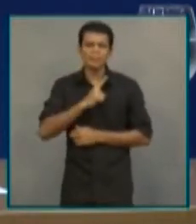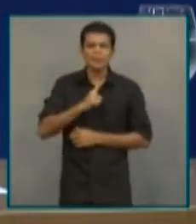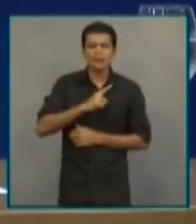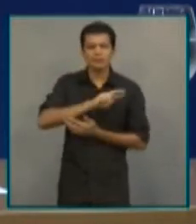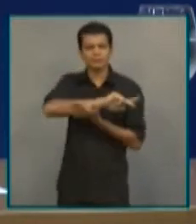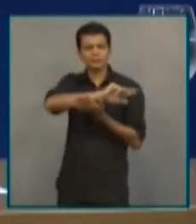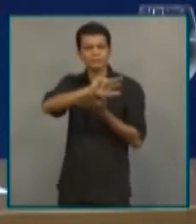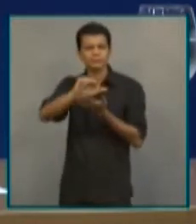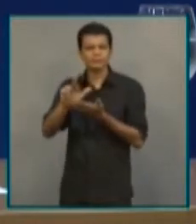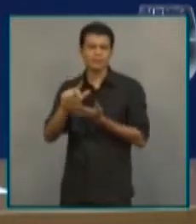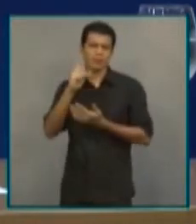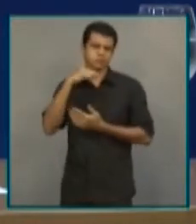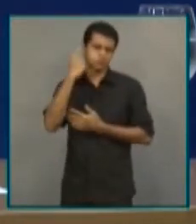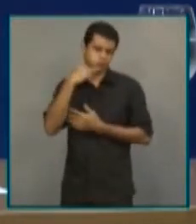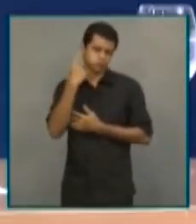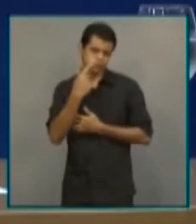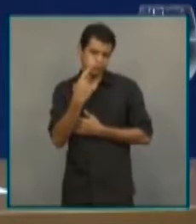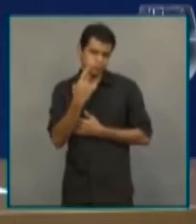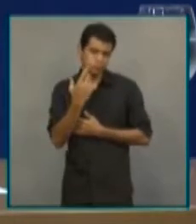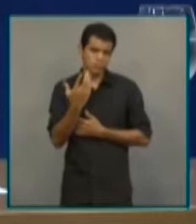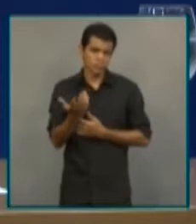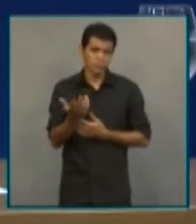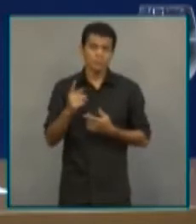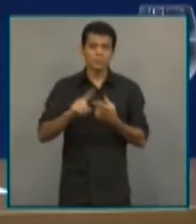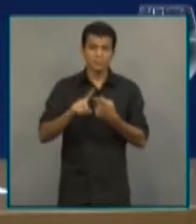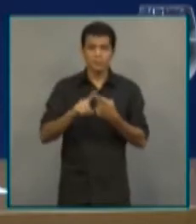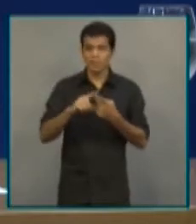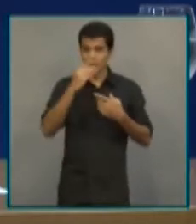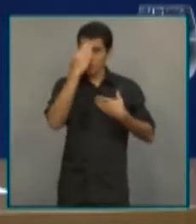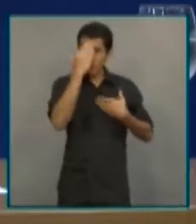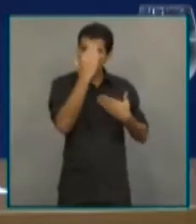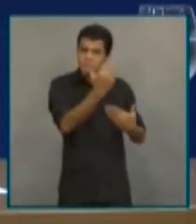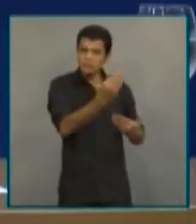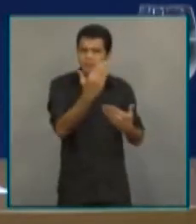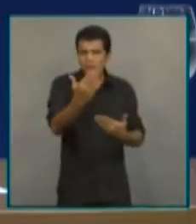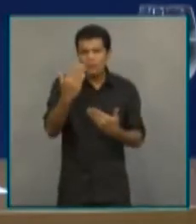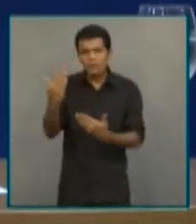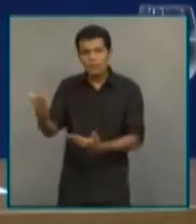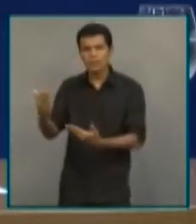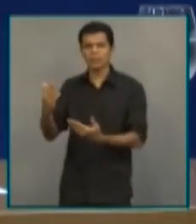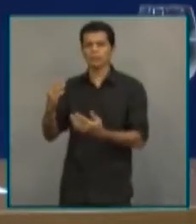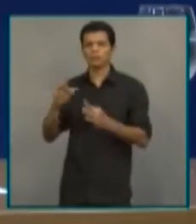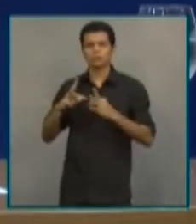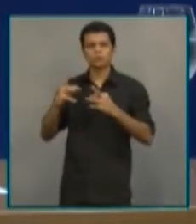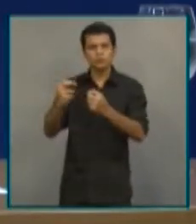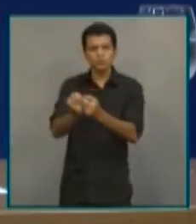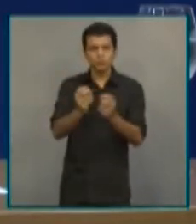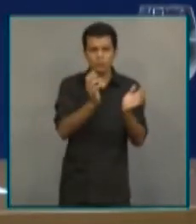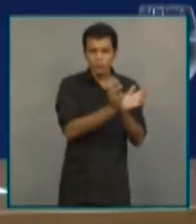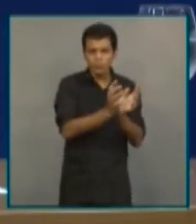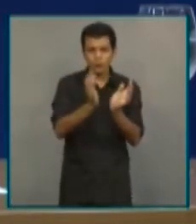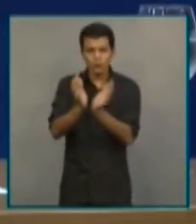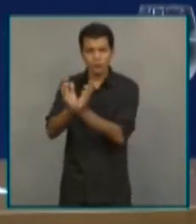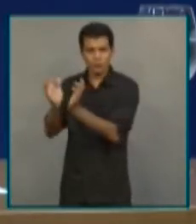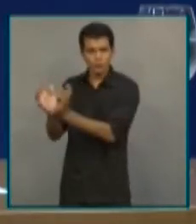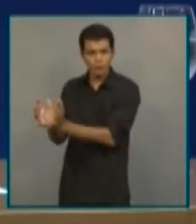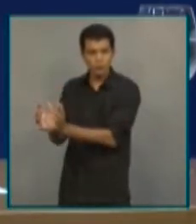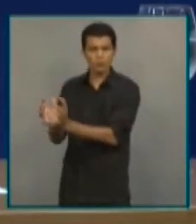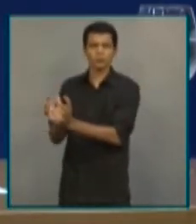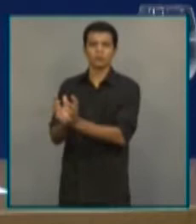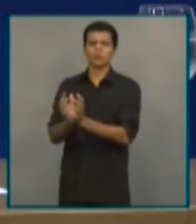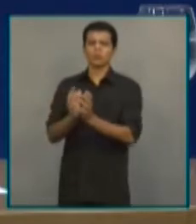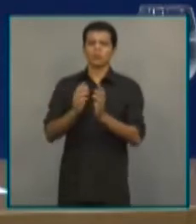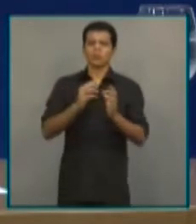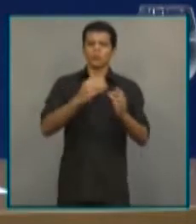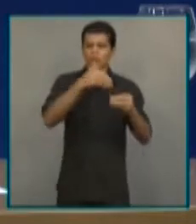Ceará. Agradecer aos representantes das quatro chapas que estiveram conosco aqui durante a semana